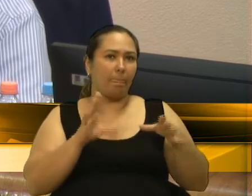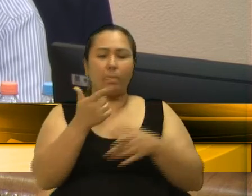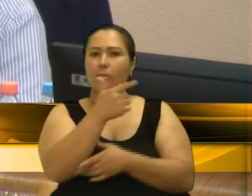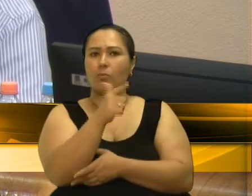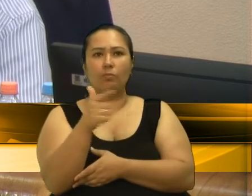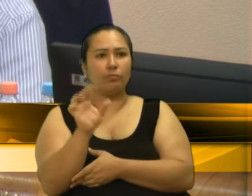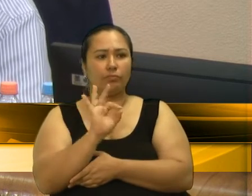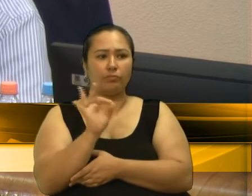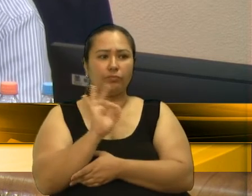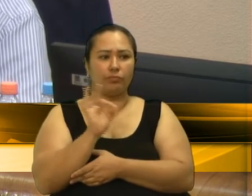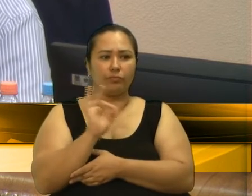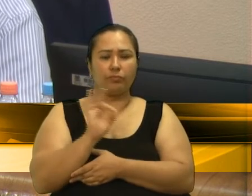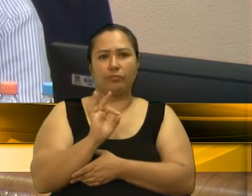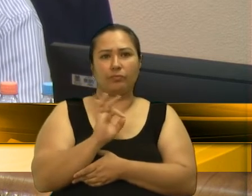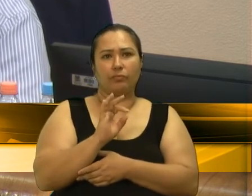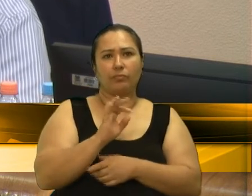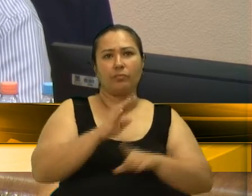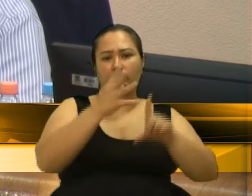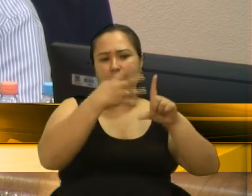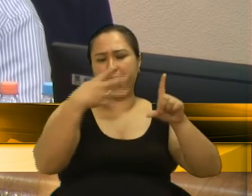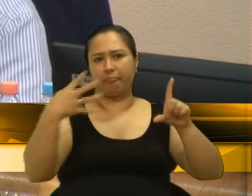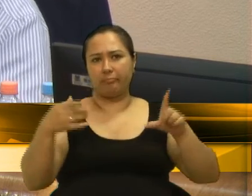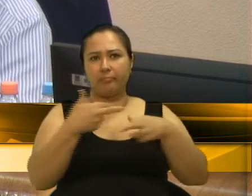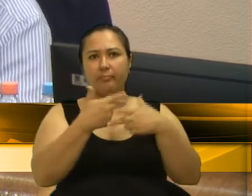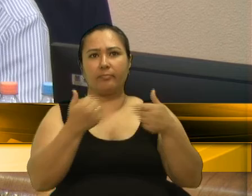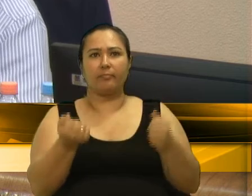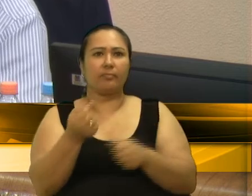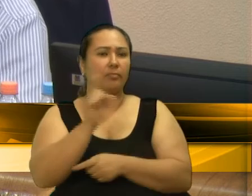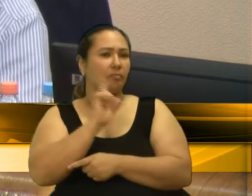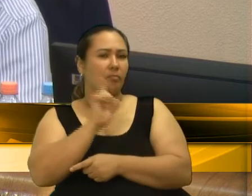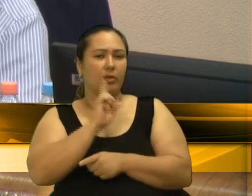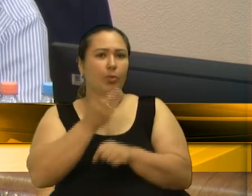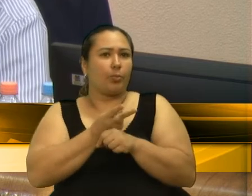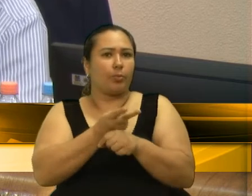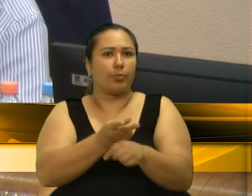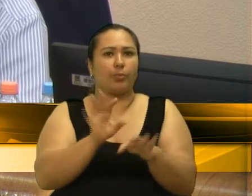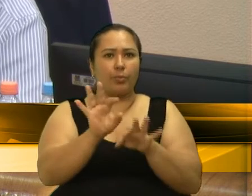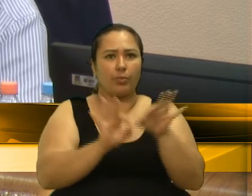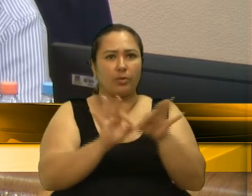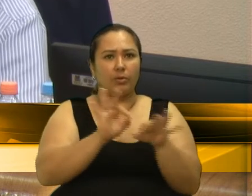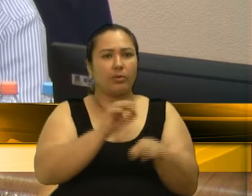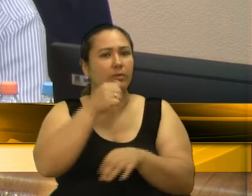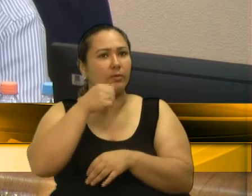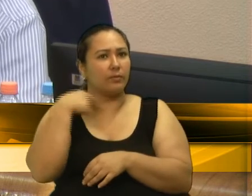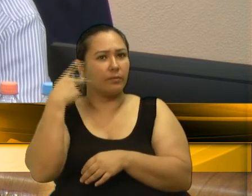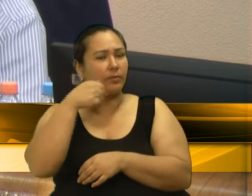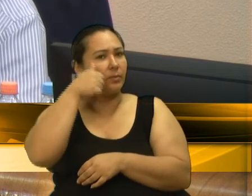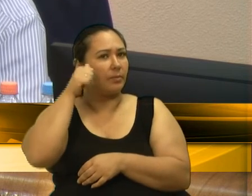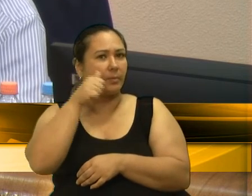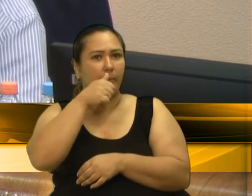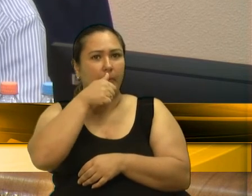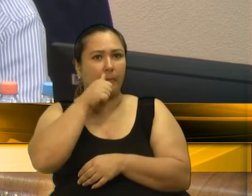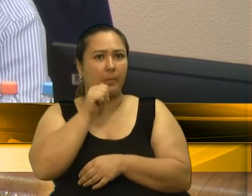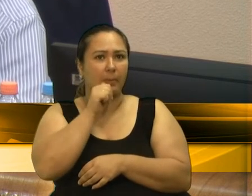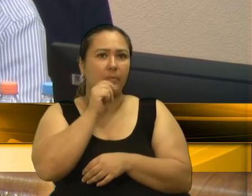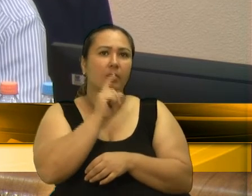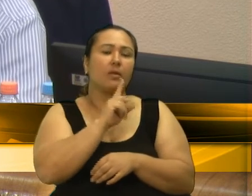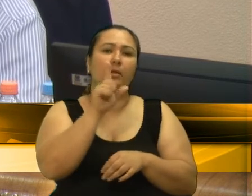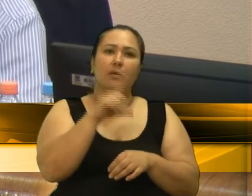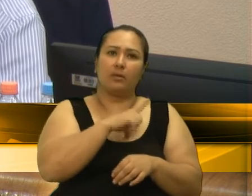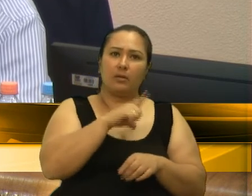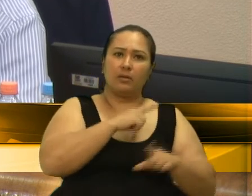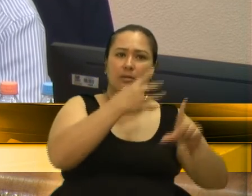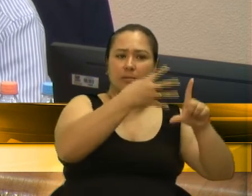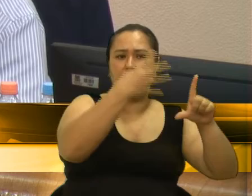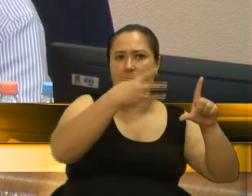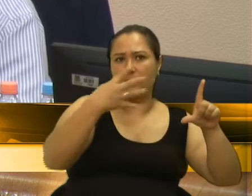Esse secretário não foi procurado pela organização diretamente. Vereadora Paula, quando houve a negativa da realização da Parada Livre,